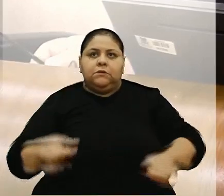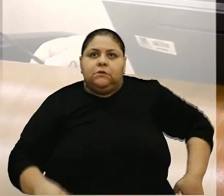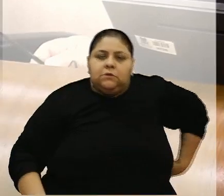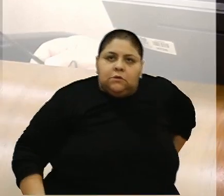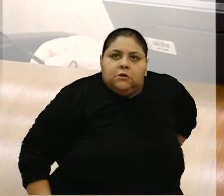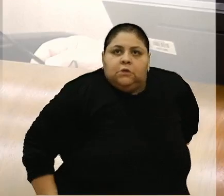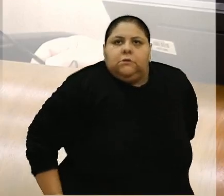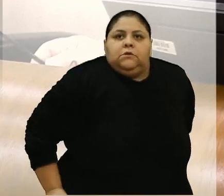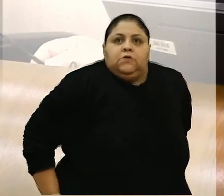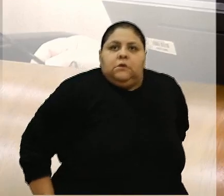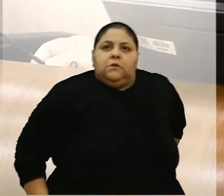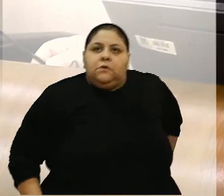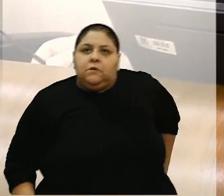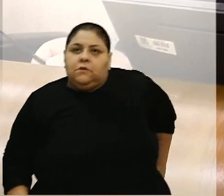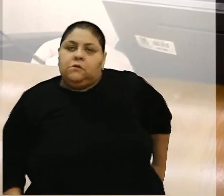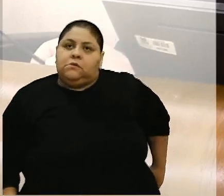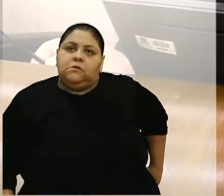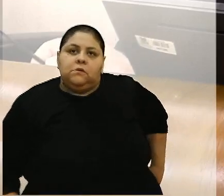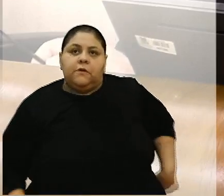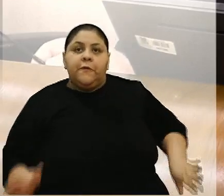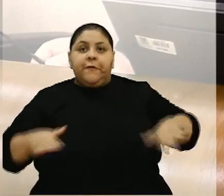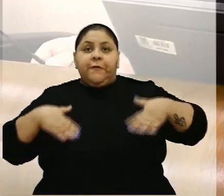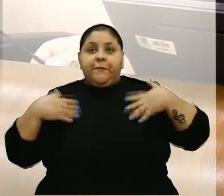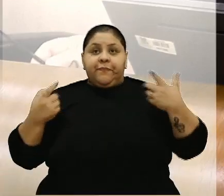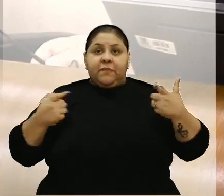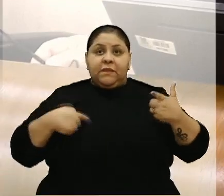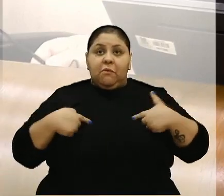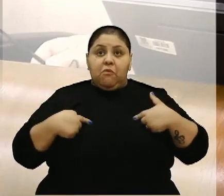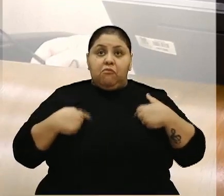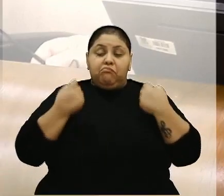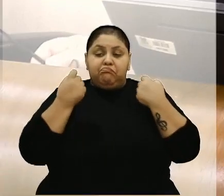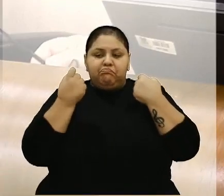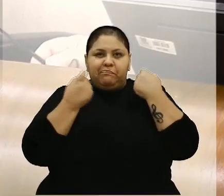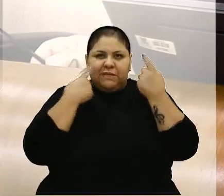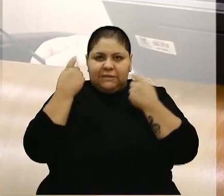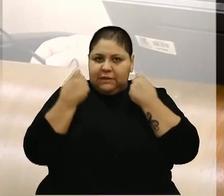E então eu percebo no senhor